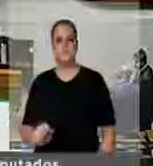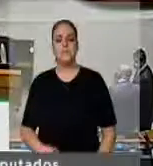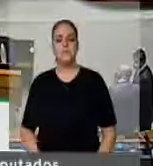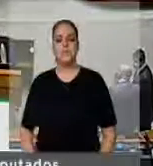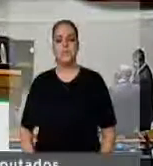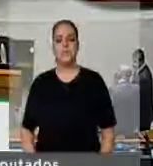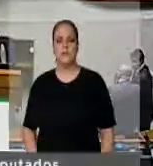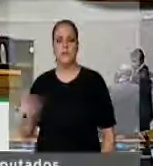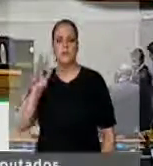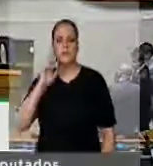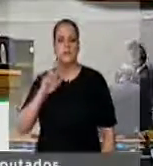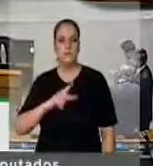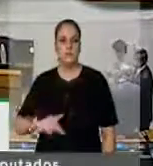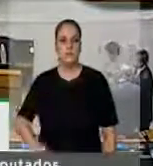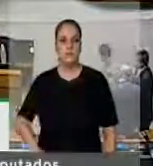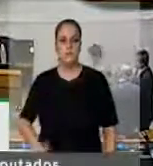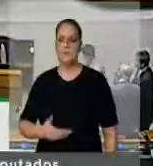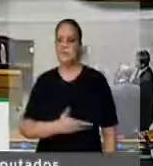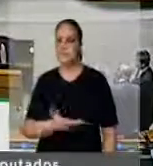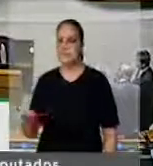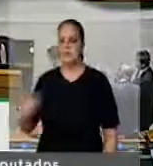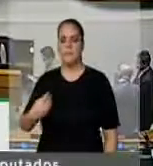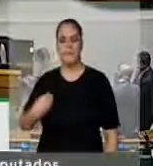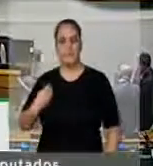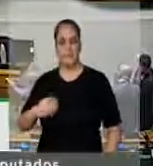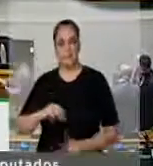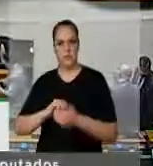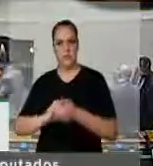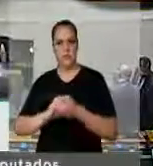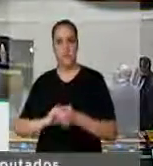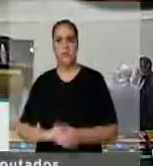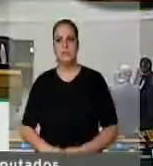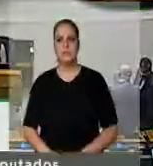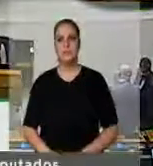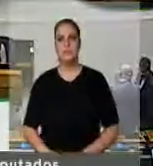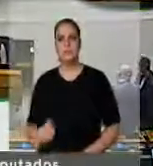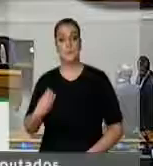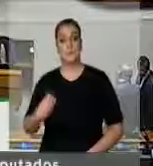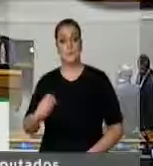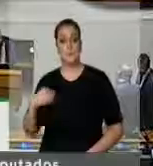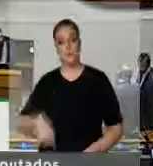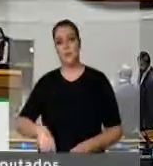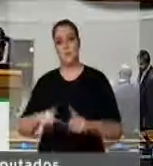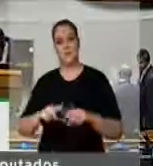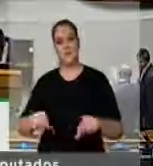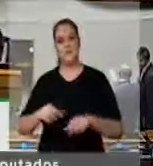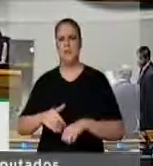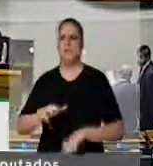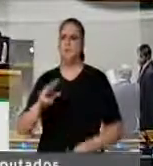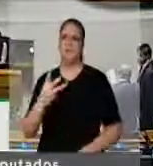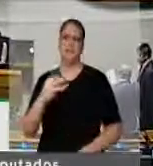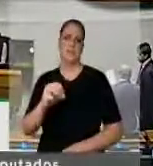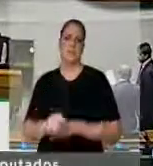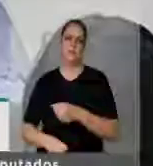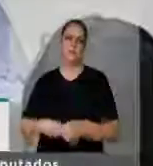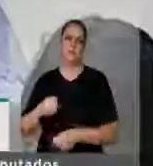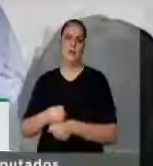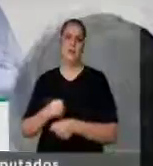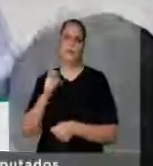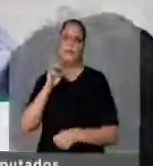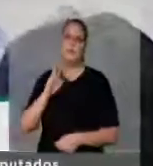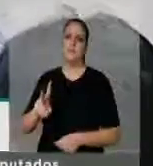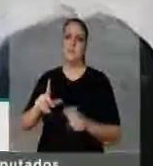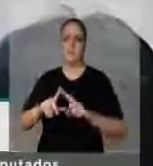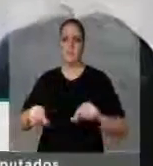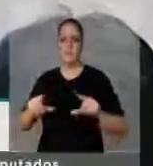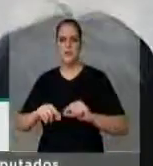colegas deputados deputados nós estamos aqui em brasília mais de 30 anos vem brasília crescer se desenvolver